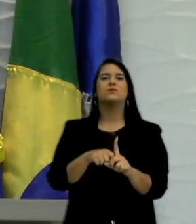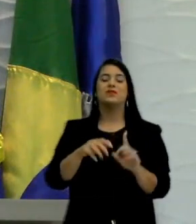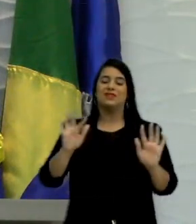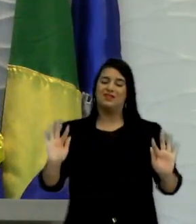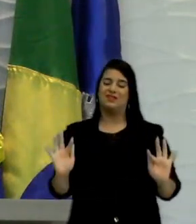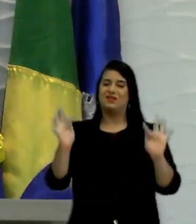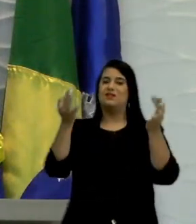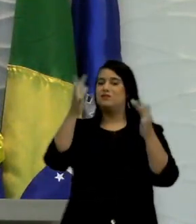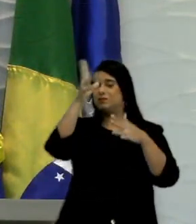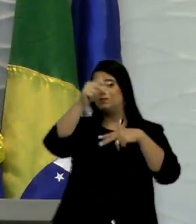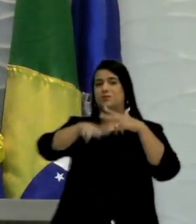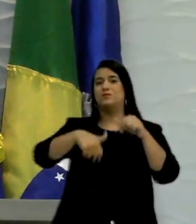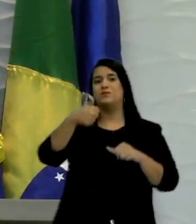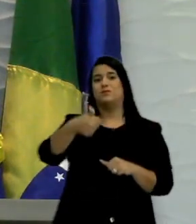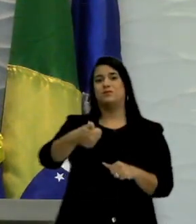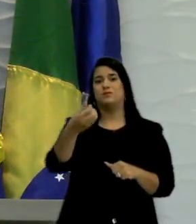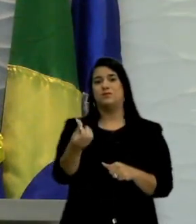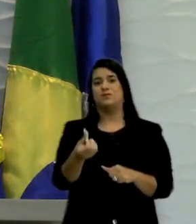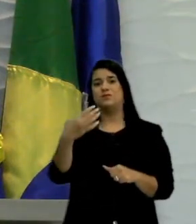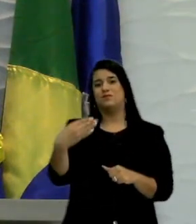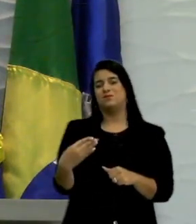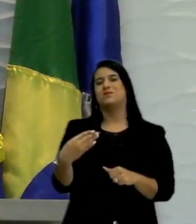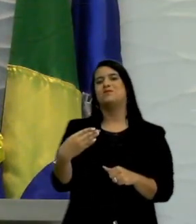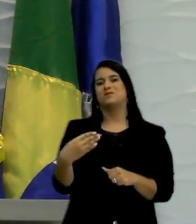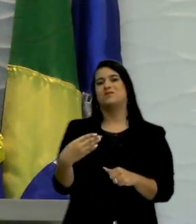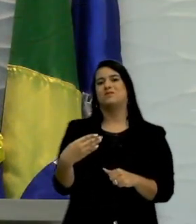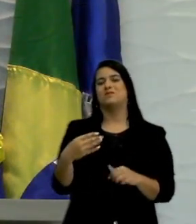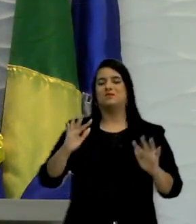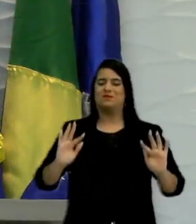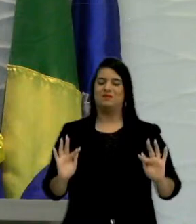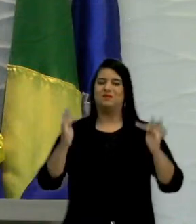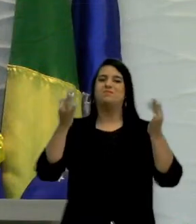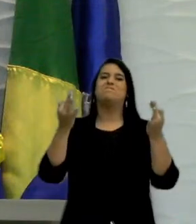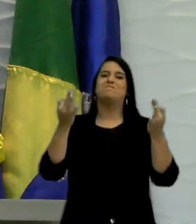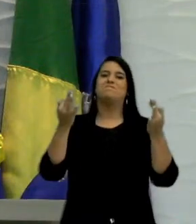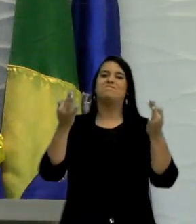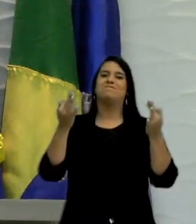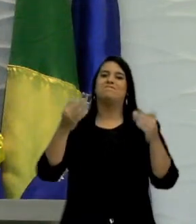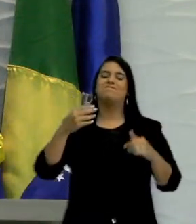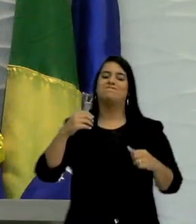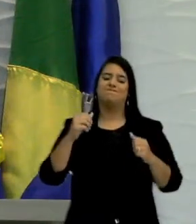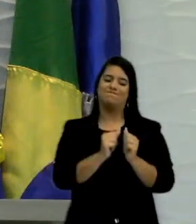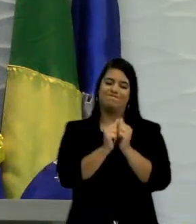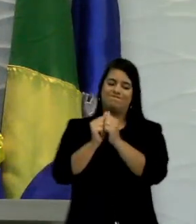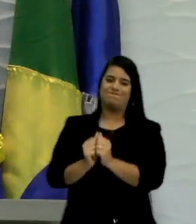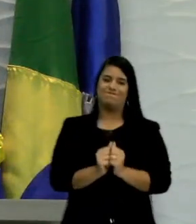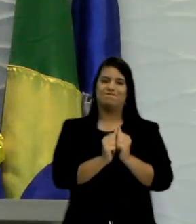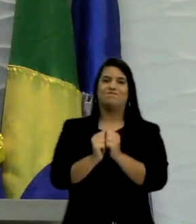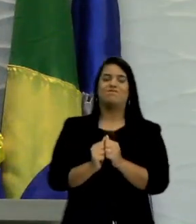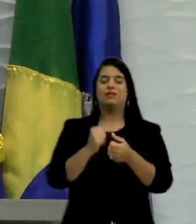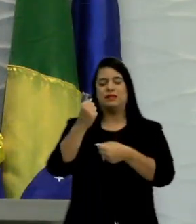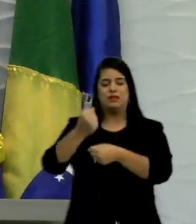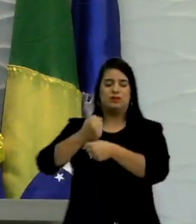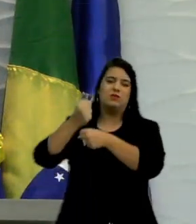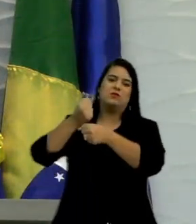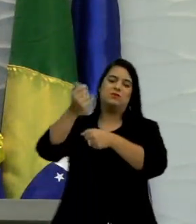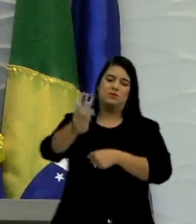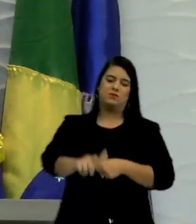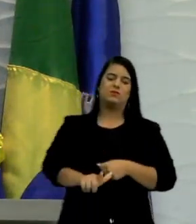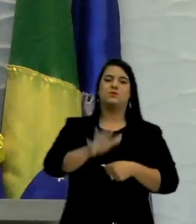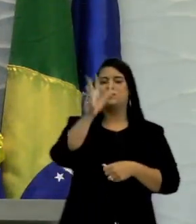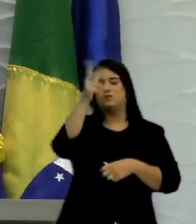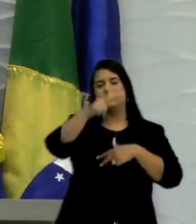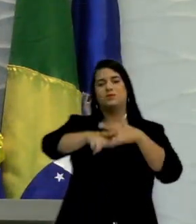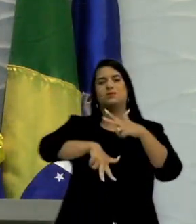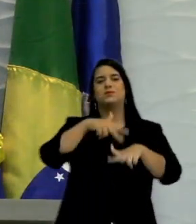Una. 164 anos vamos celebrar. E estamos celebrando com o slogan de reconstrução a São Bento do Una. Com